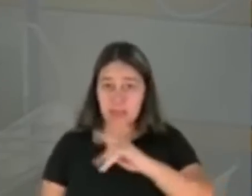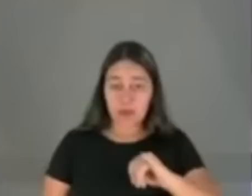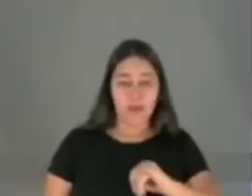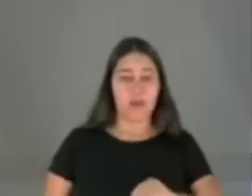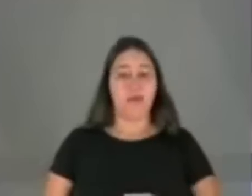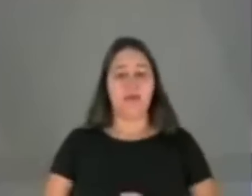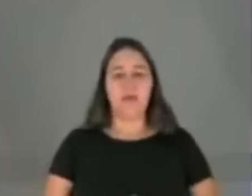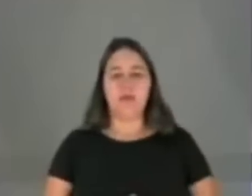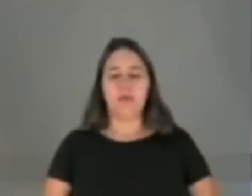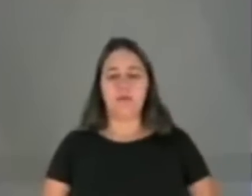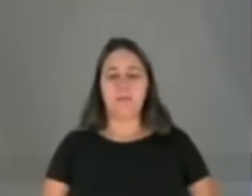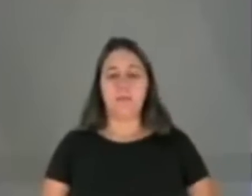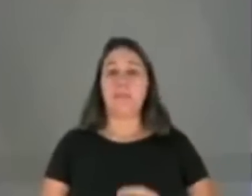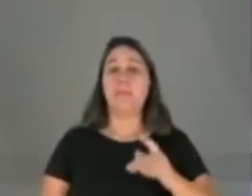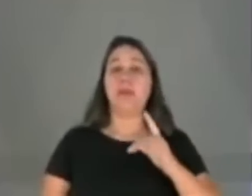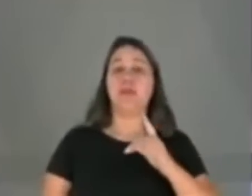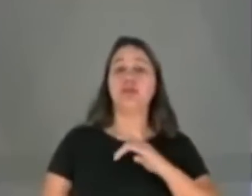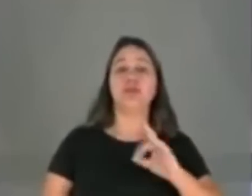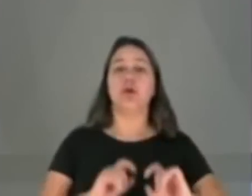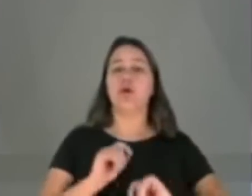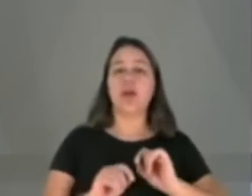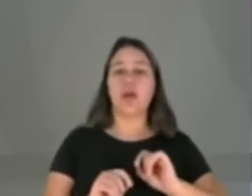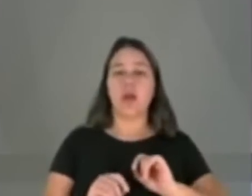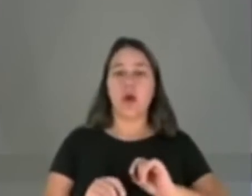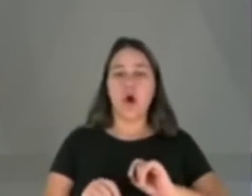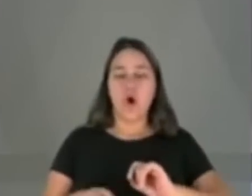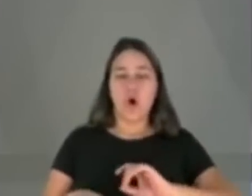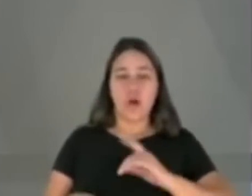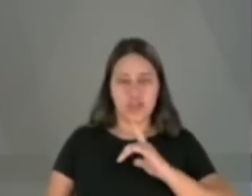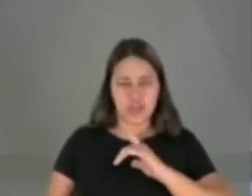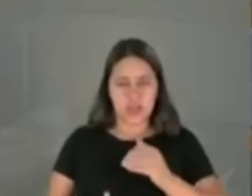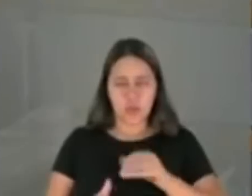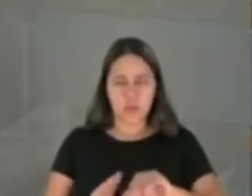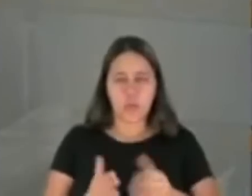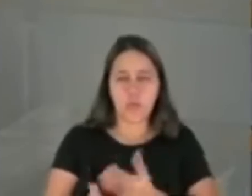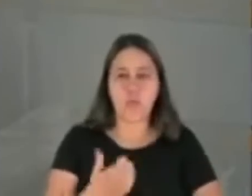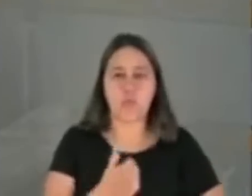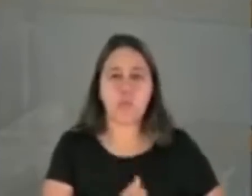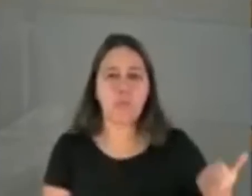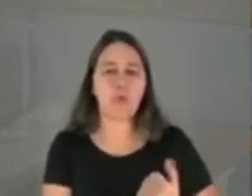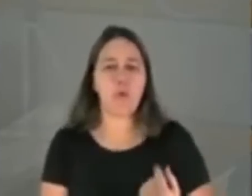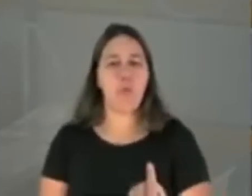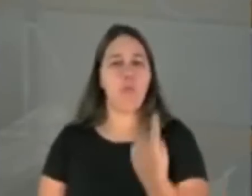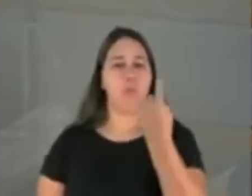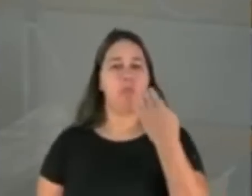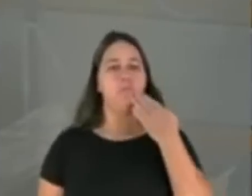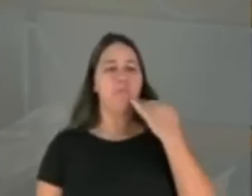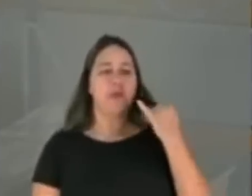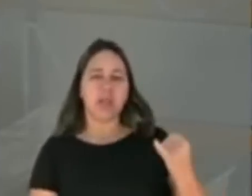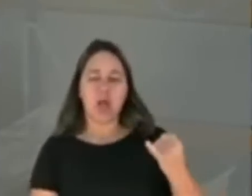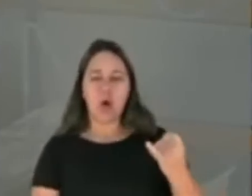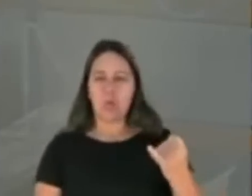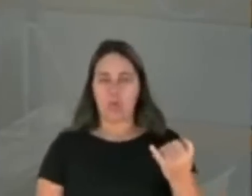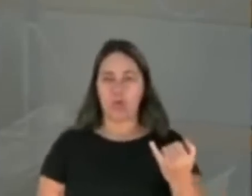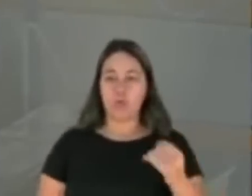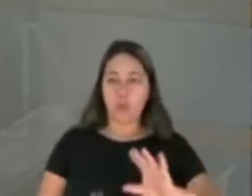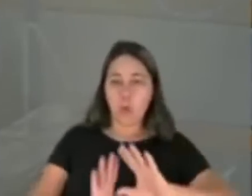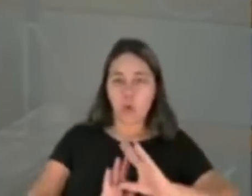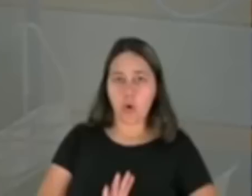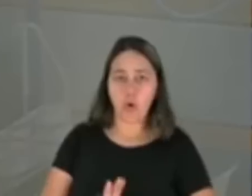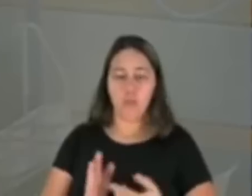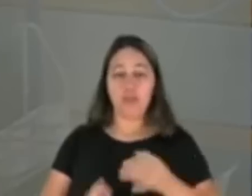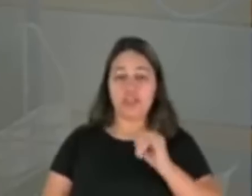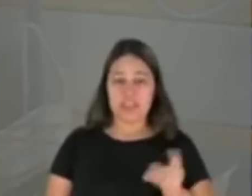parlamentar inquérito teria sido dado um golpe de 1 bilhão e 600 milhões de reais nos cofres públicos se não fosse essa